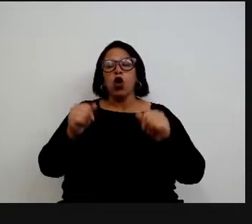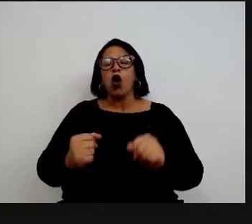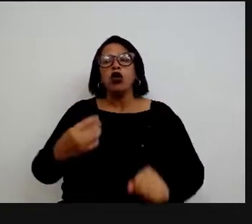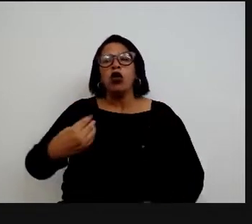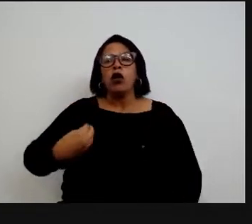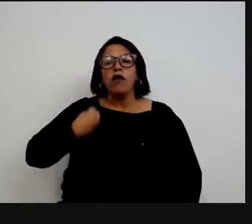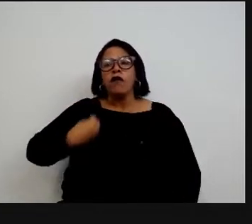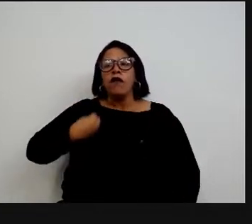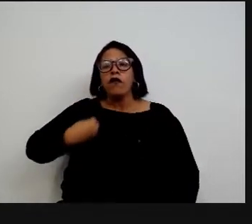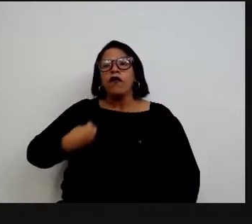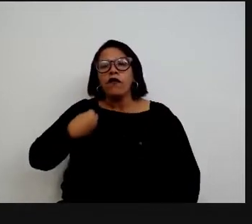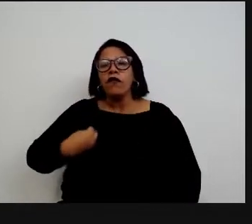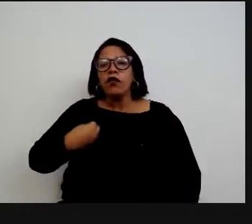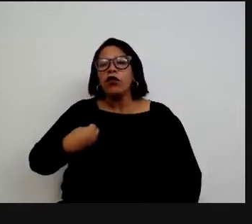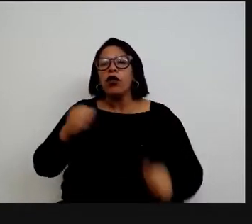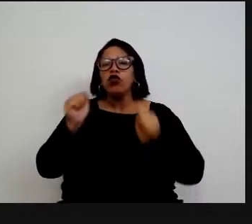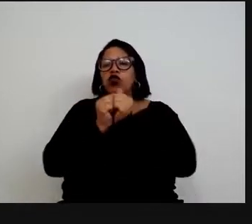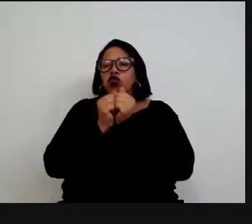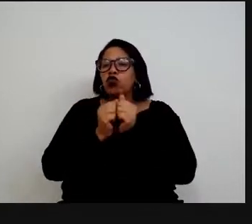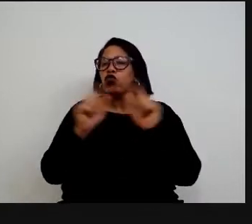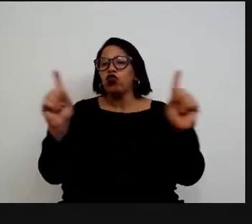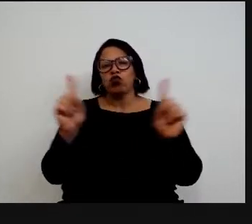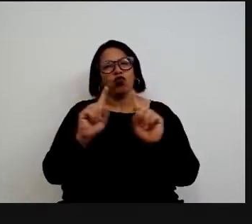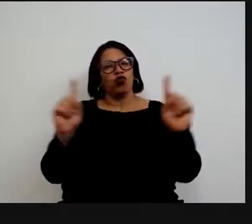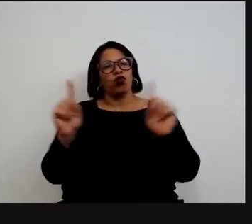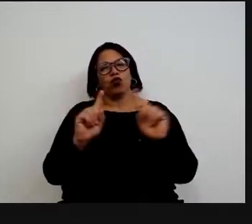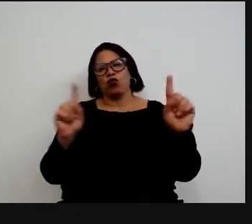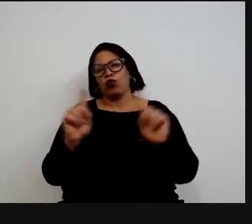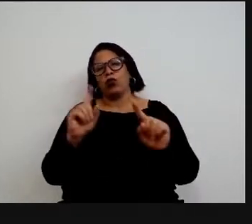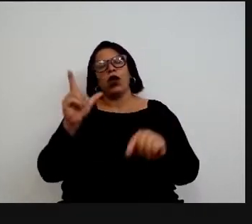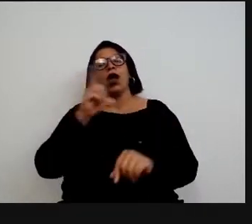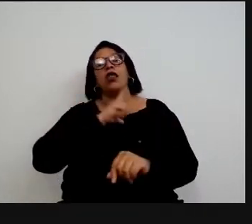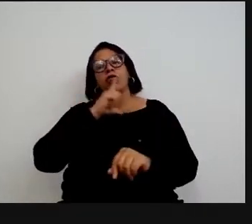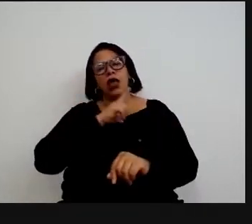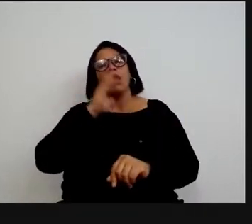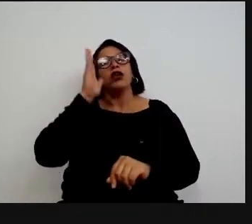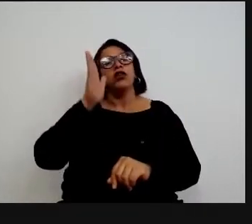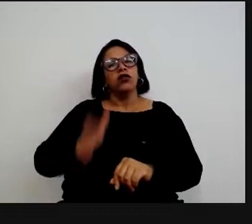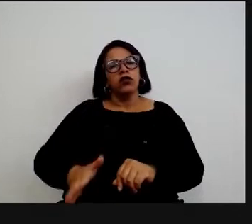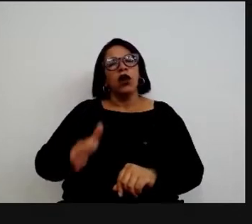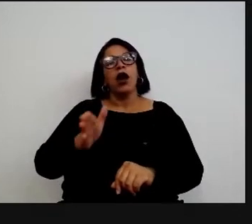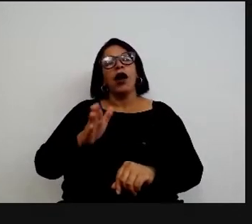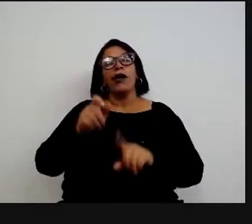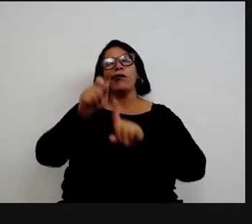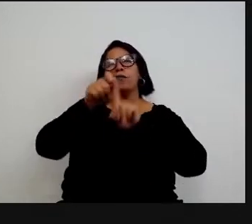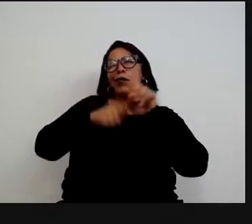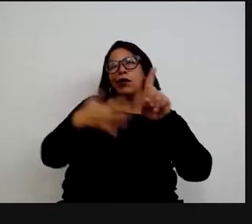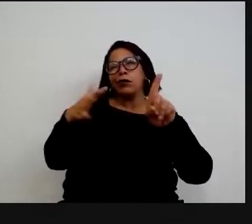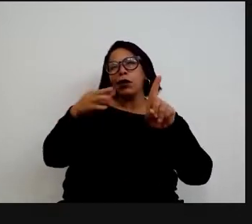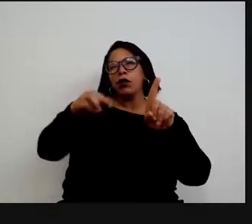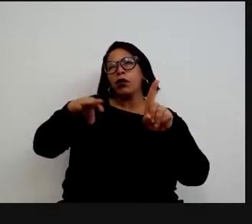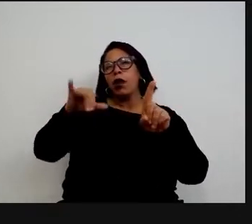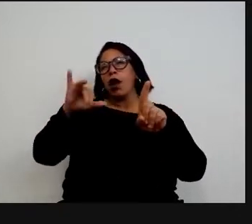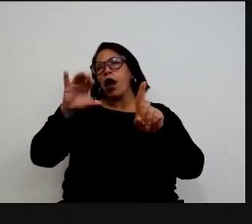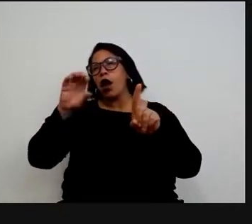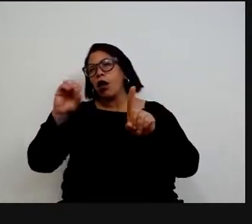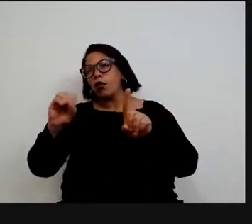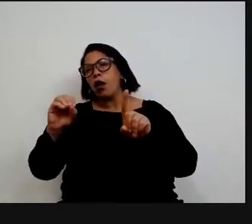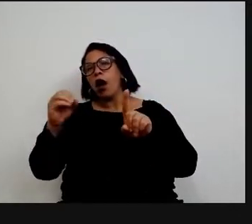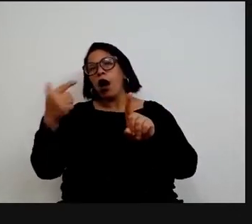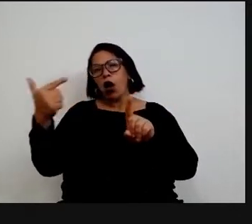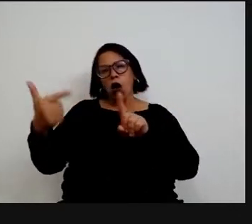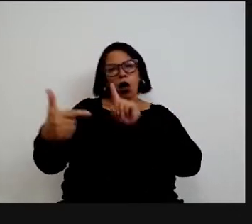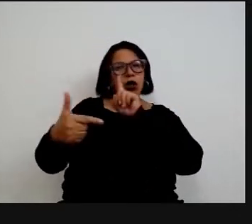mundo trabalhando full-time juntos. Então, nós tivemos um em maio, por aí, e agora